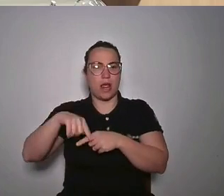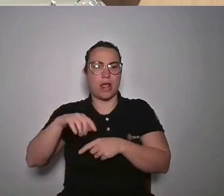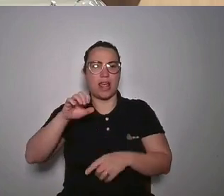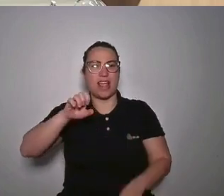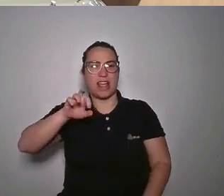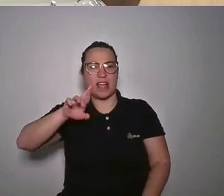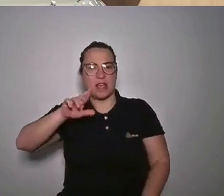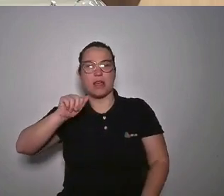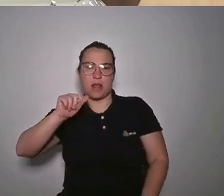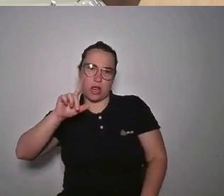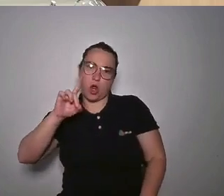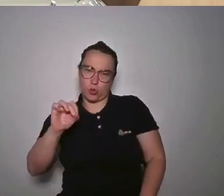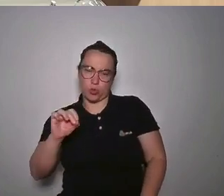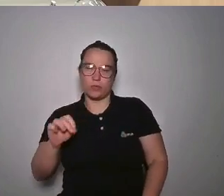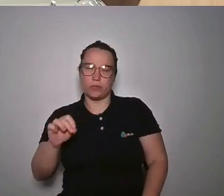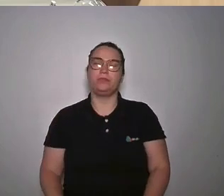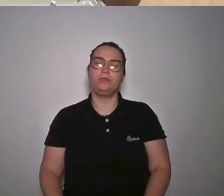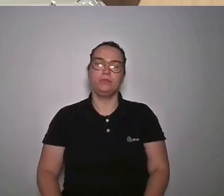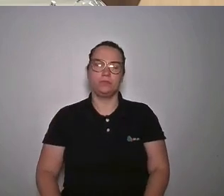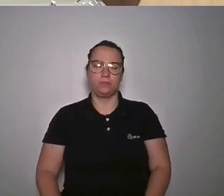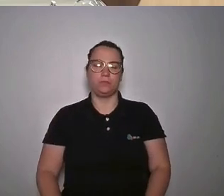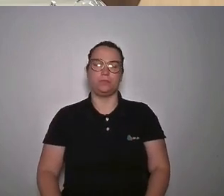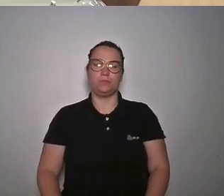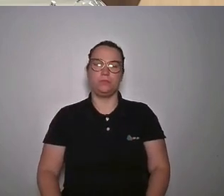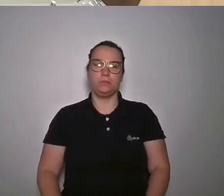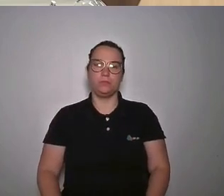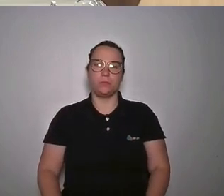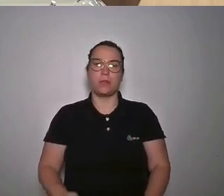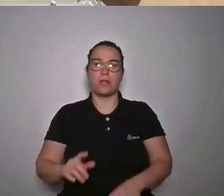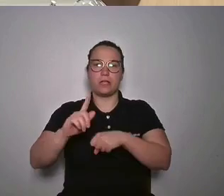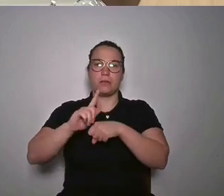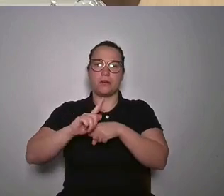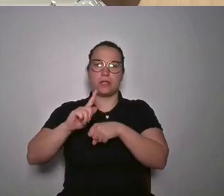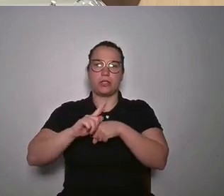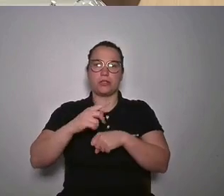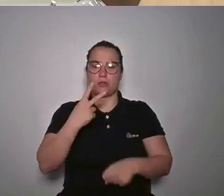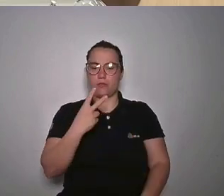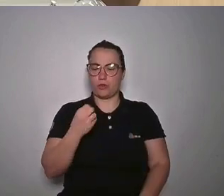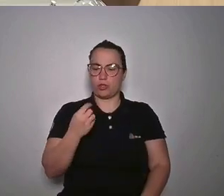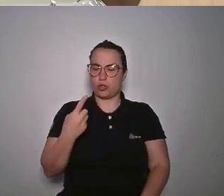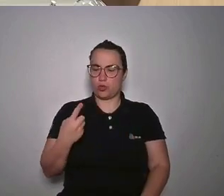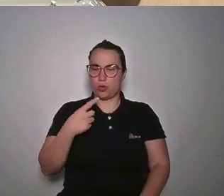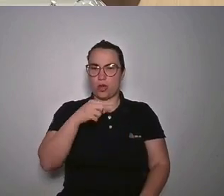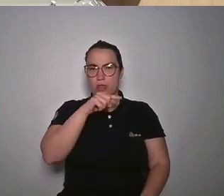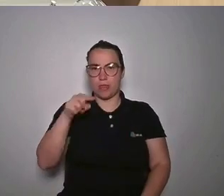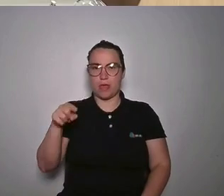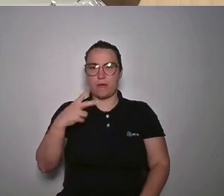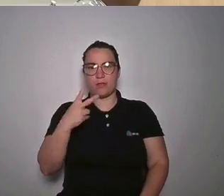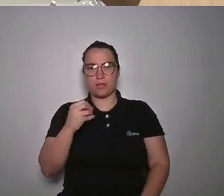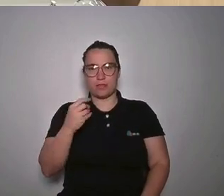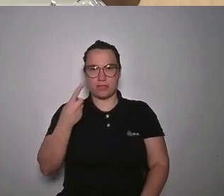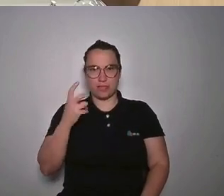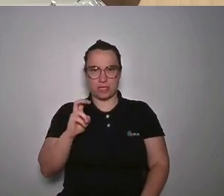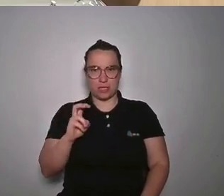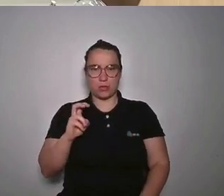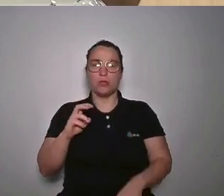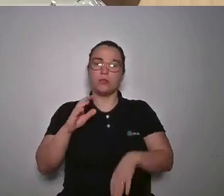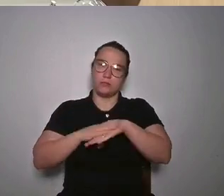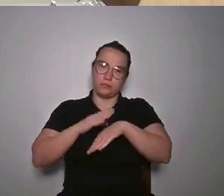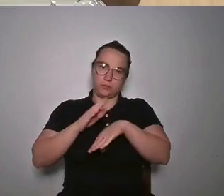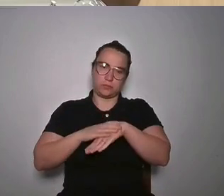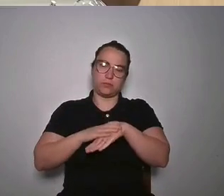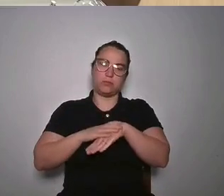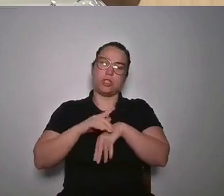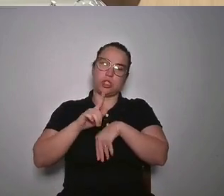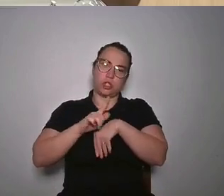Trento, e para a gestão 21 a 25, também foi feito pelo gestor